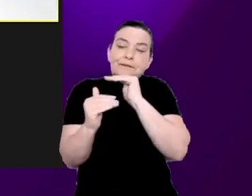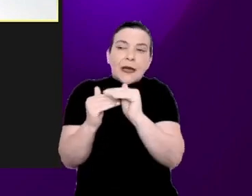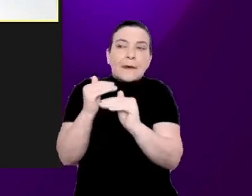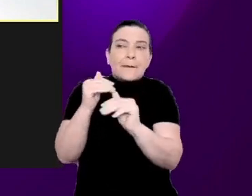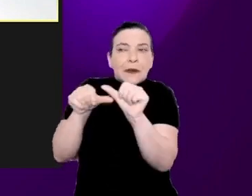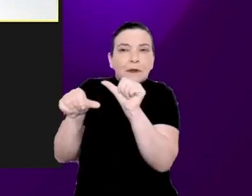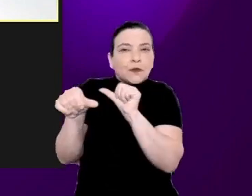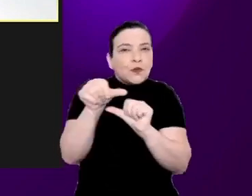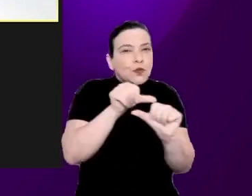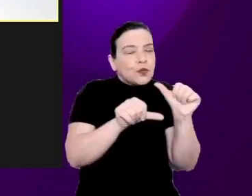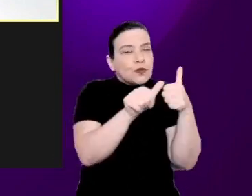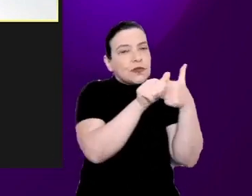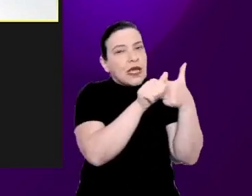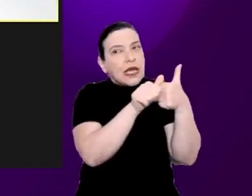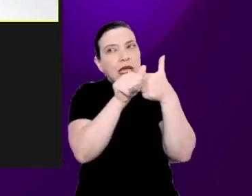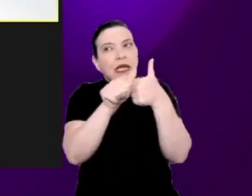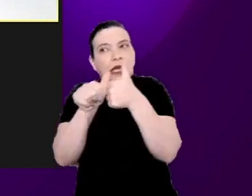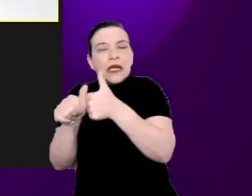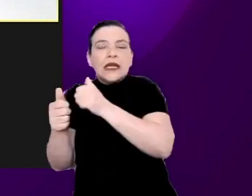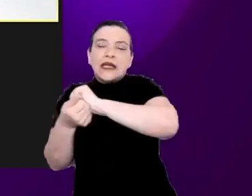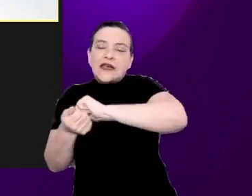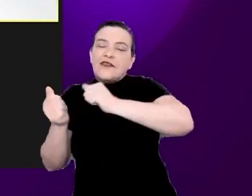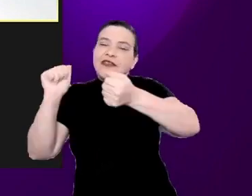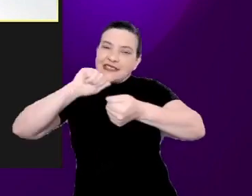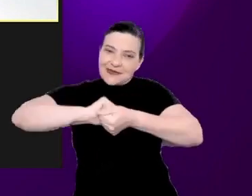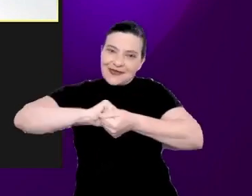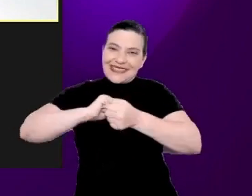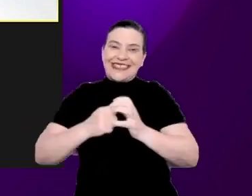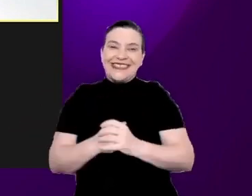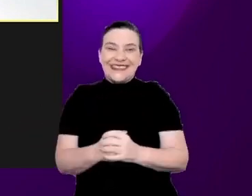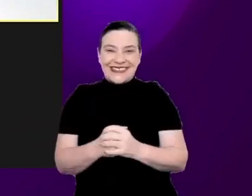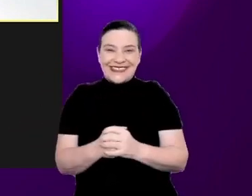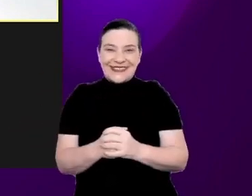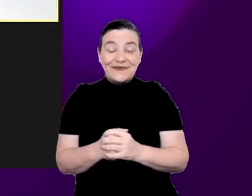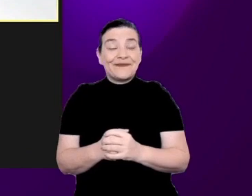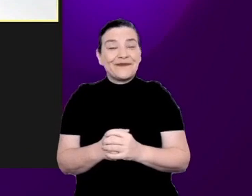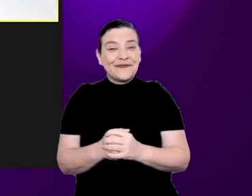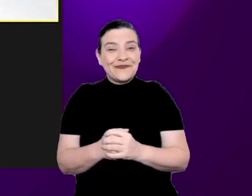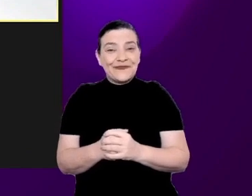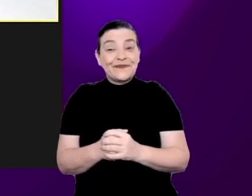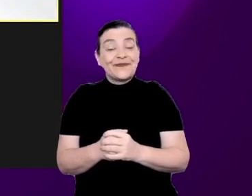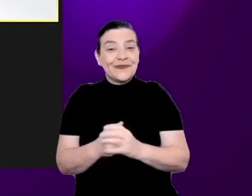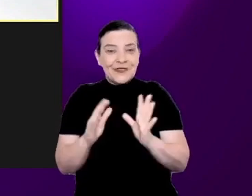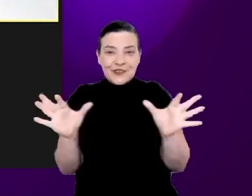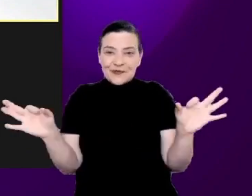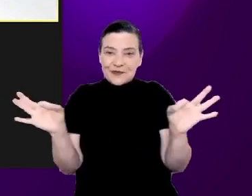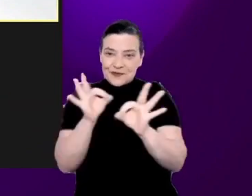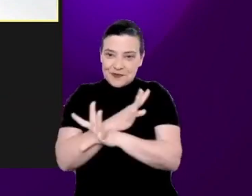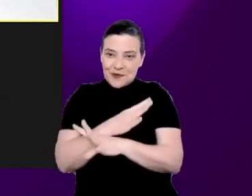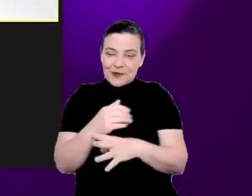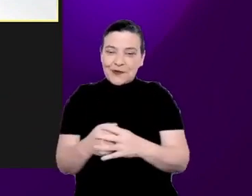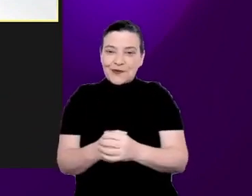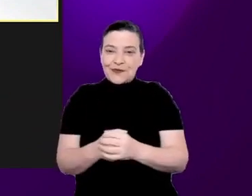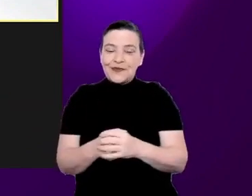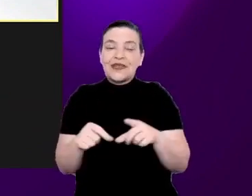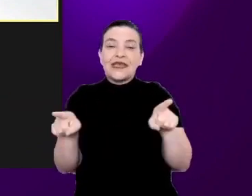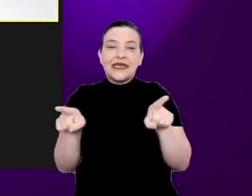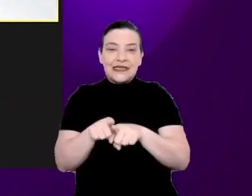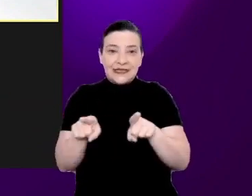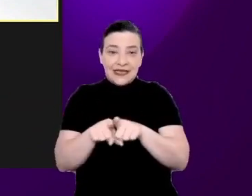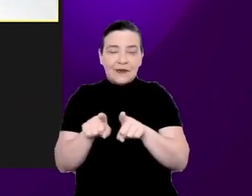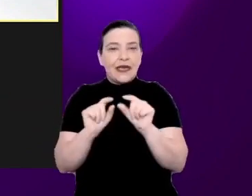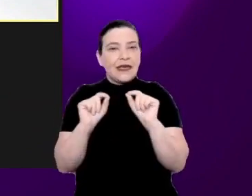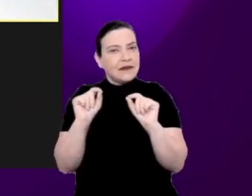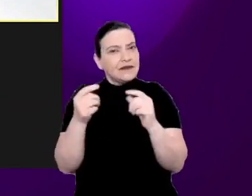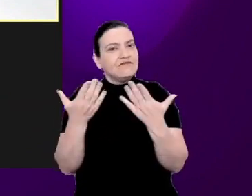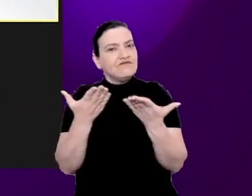né, à medida que as coisas vão aí acontecendo, tá? Dito isso, e trouxemos aqui essa perspectiva